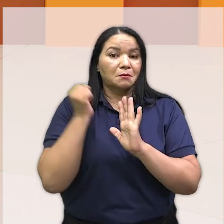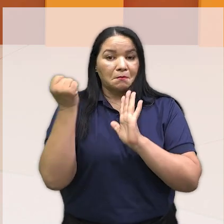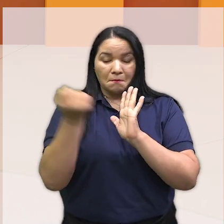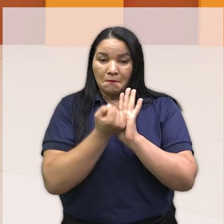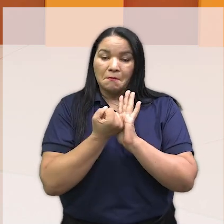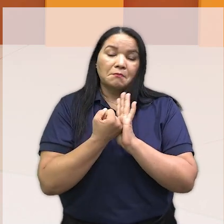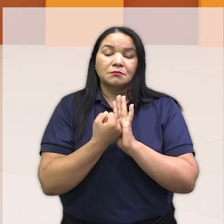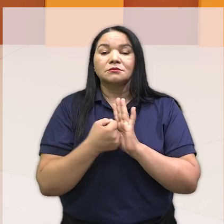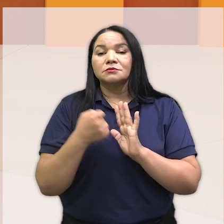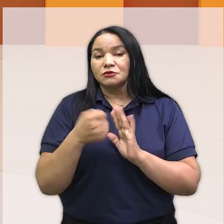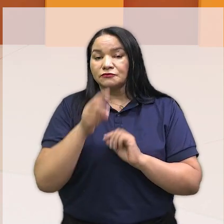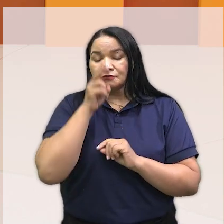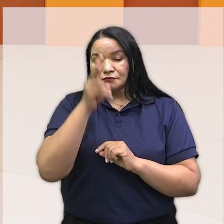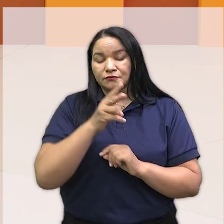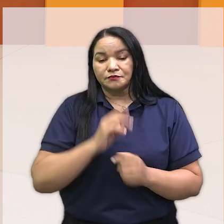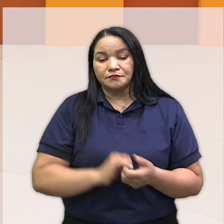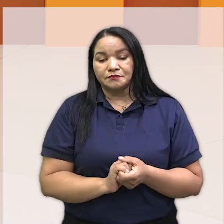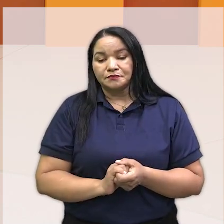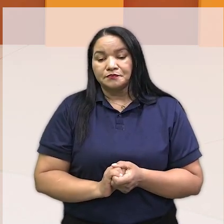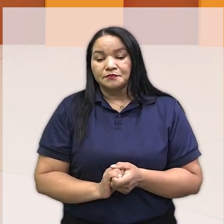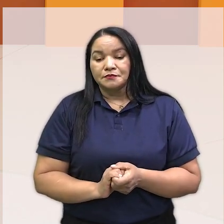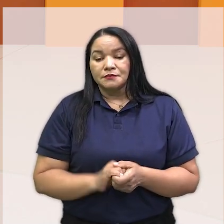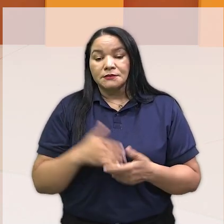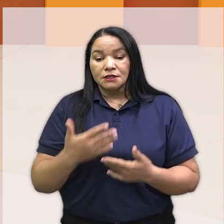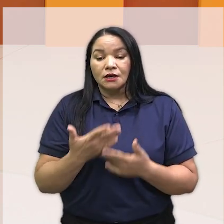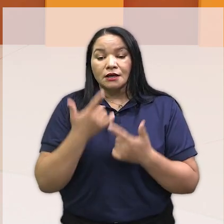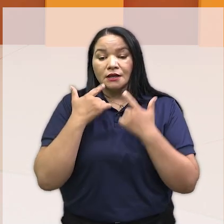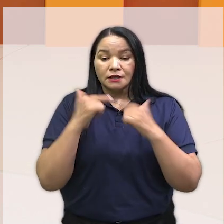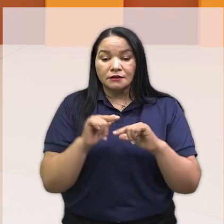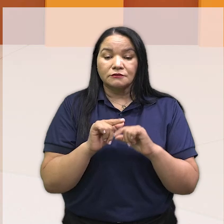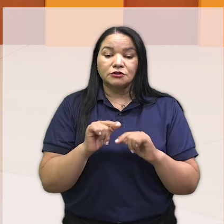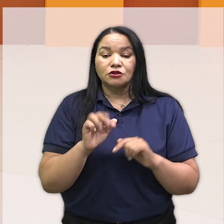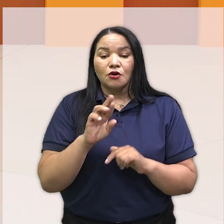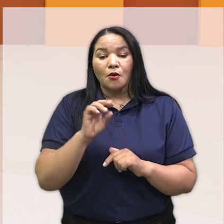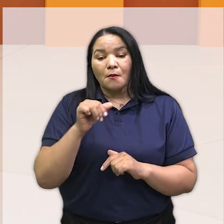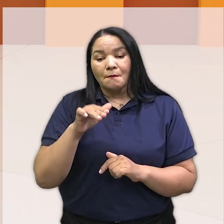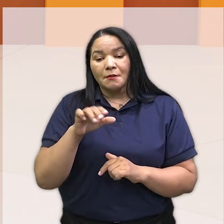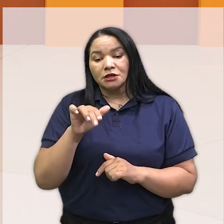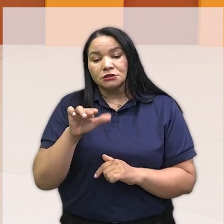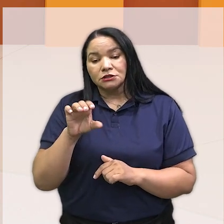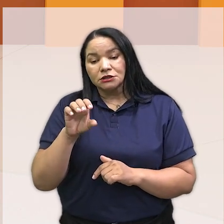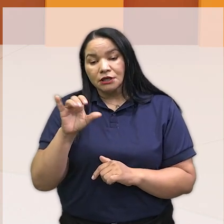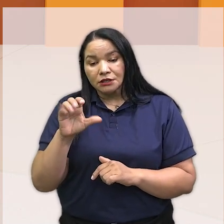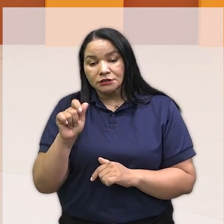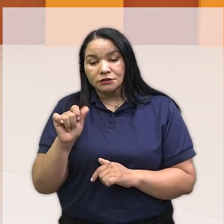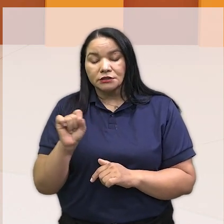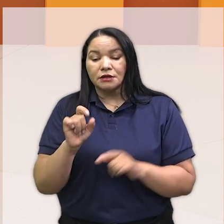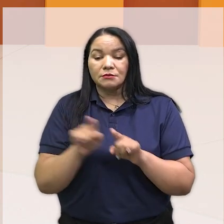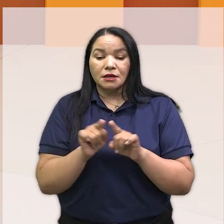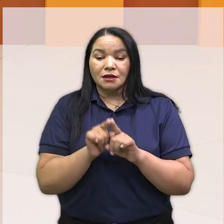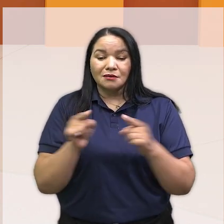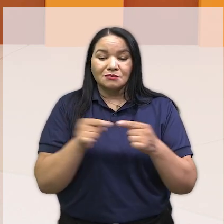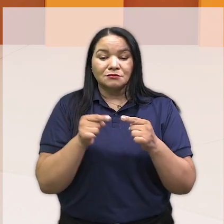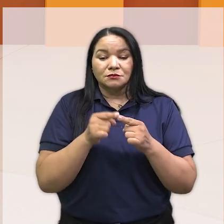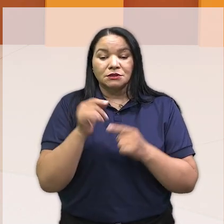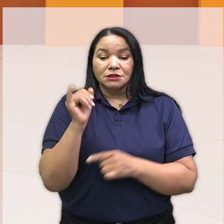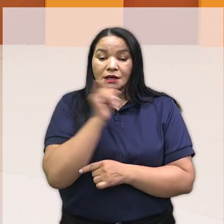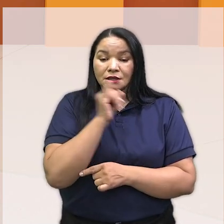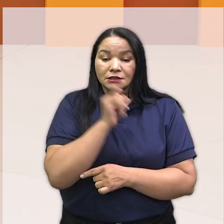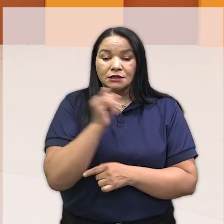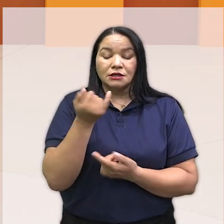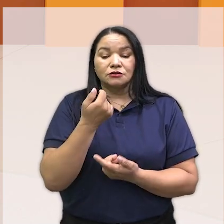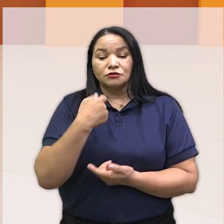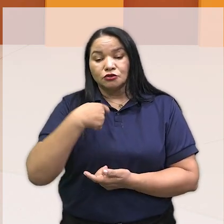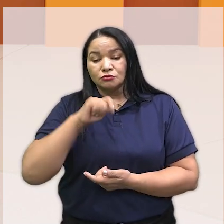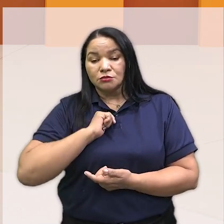muito marcante também. As línguas românticas, tá, gente, vão estar ligadas aos latinos, como o italiano,